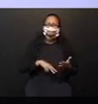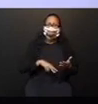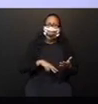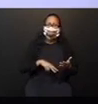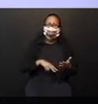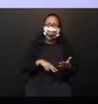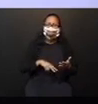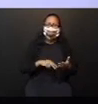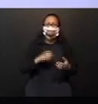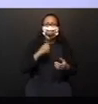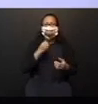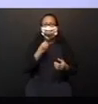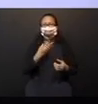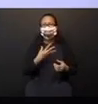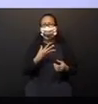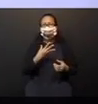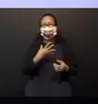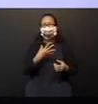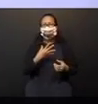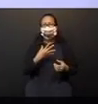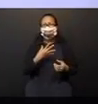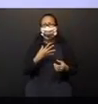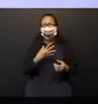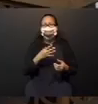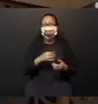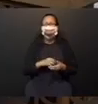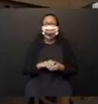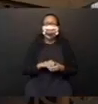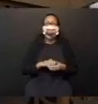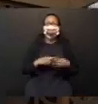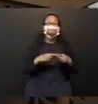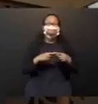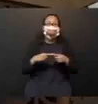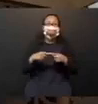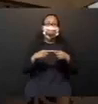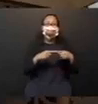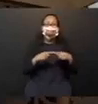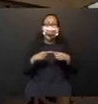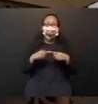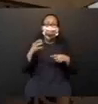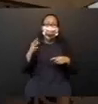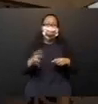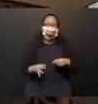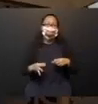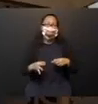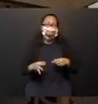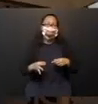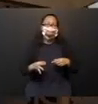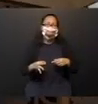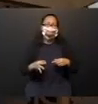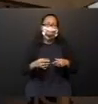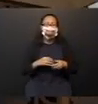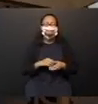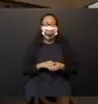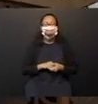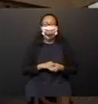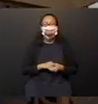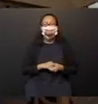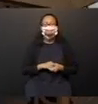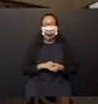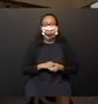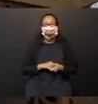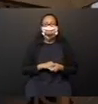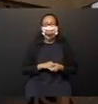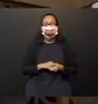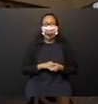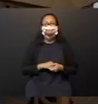soa bem. Normalmente, quando a concordância está correta, a frase soa bem aos ouvidos, tá bom?